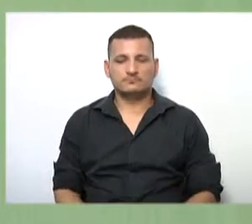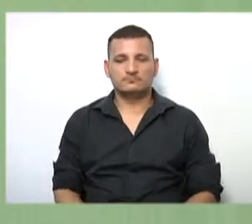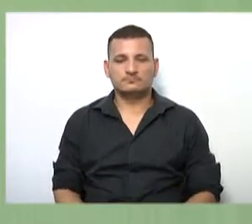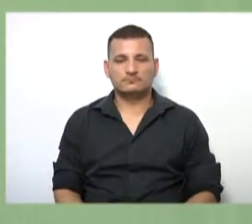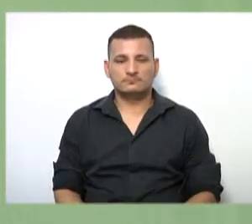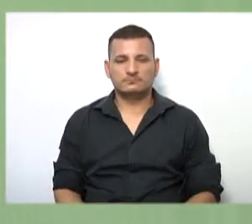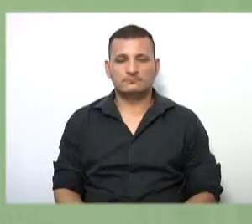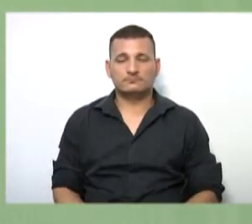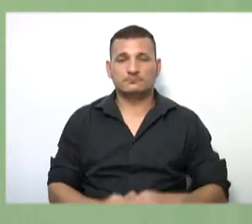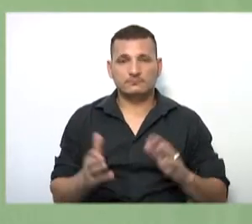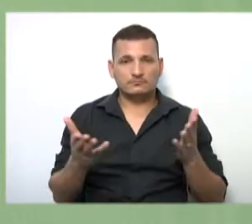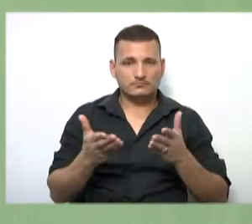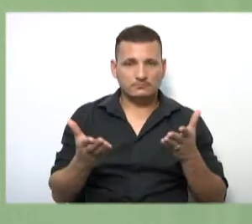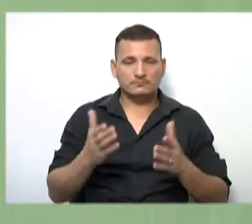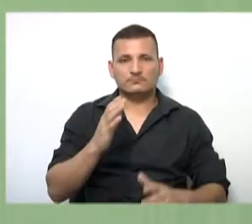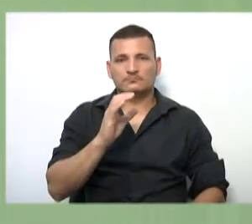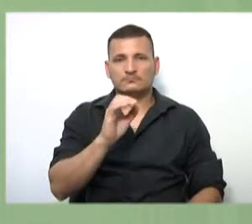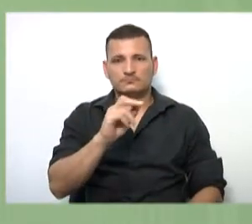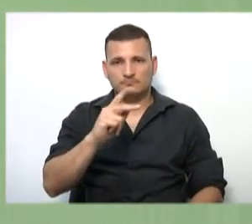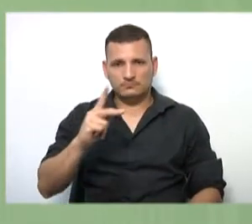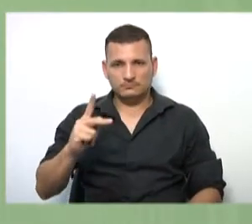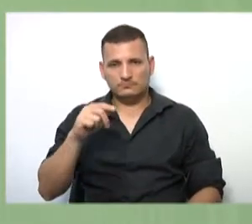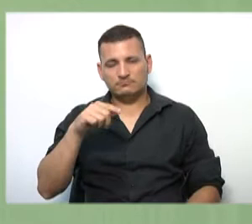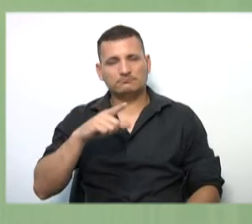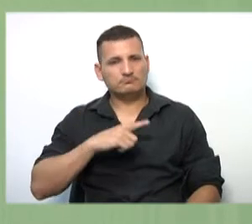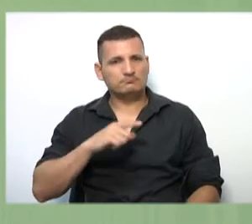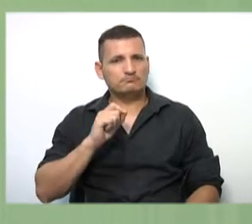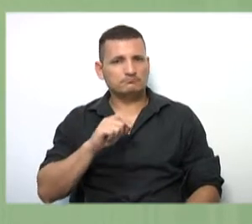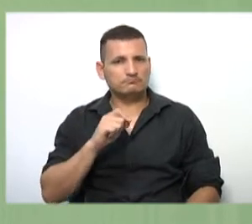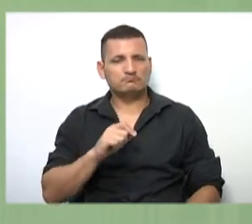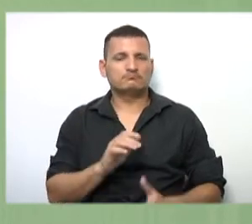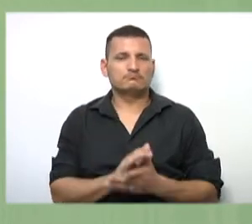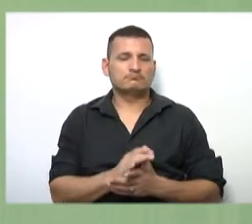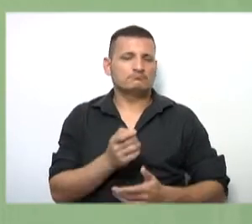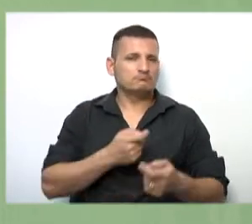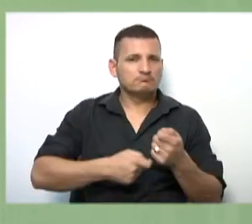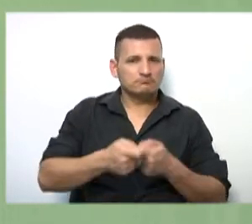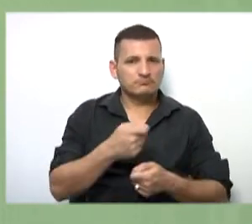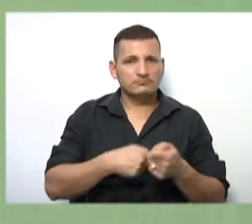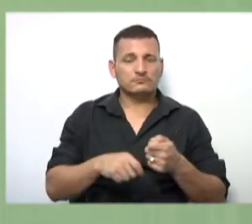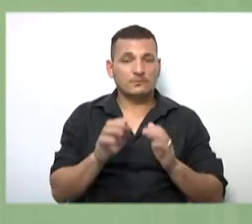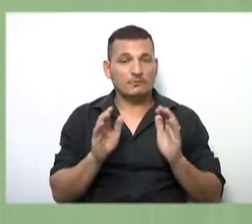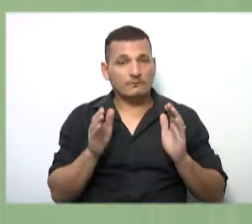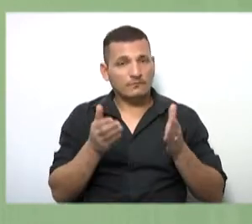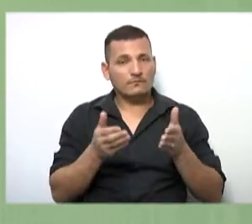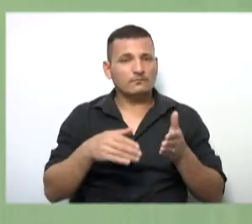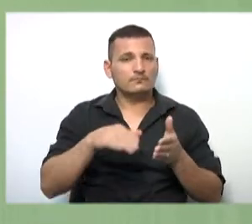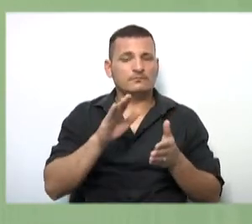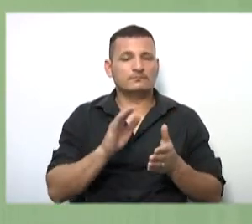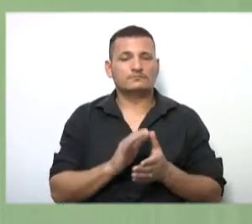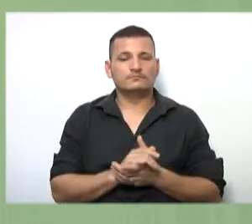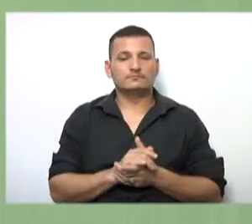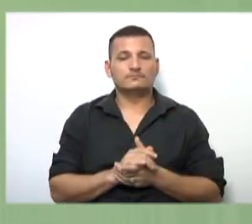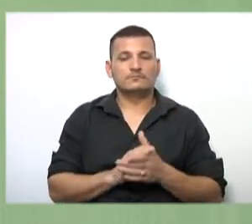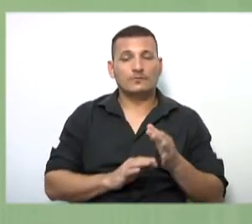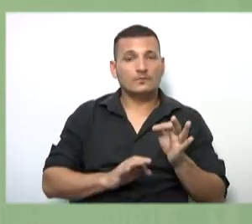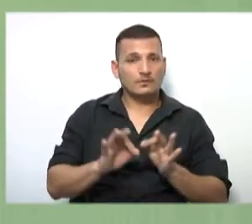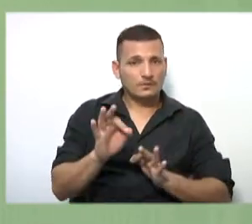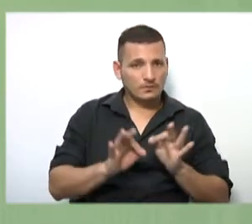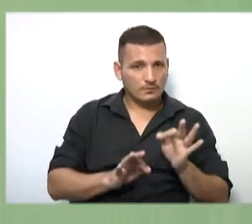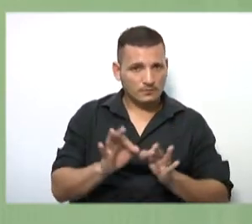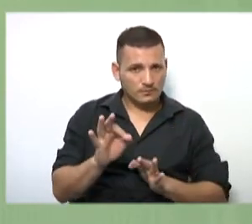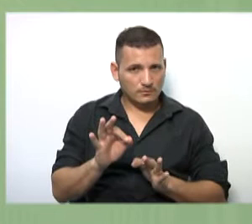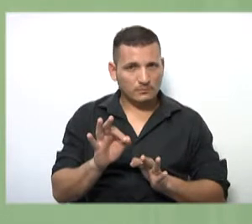Hoje, as cooperativas minerais dedicam-se à gestão do negócio com foco em organização e regularização